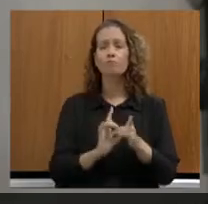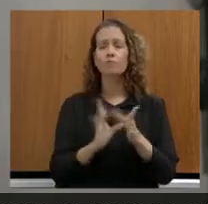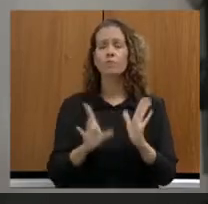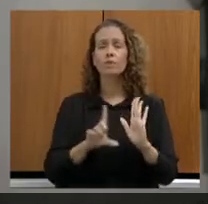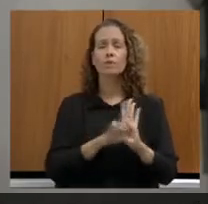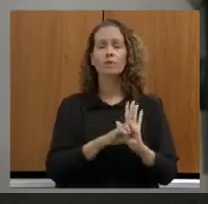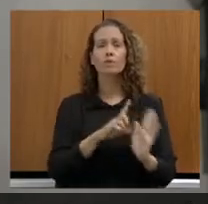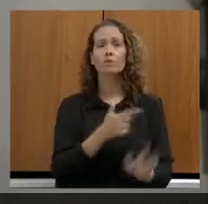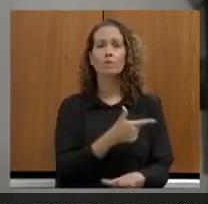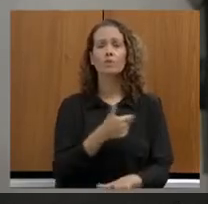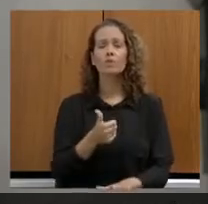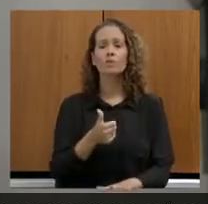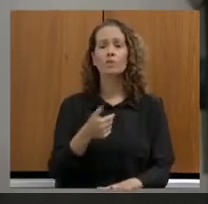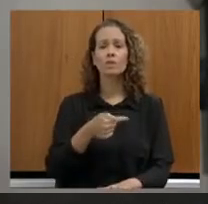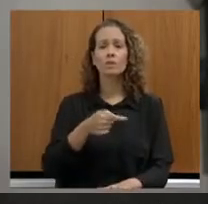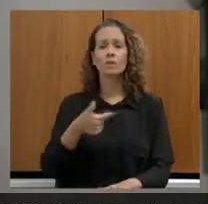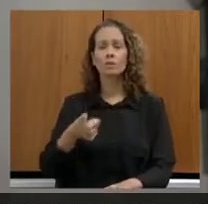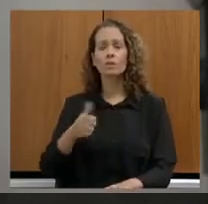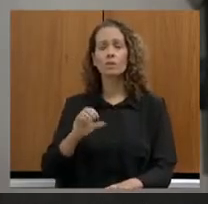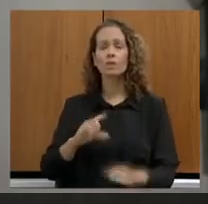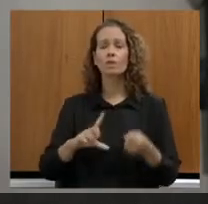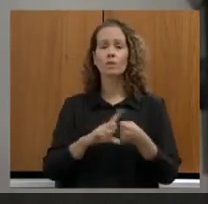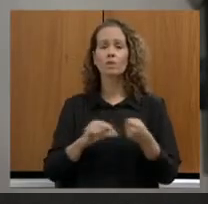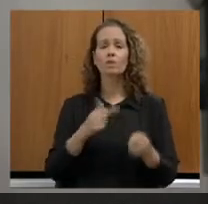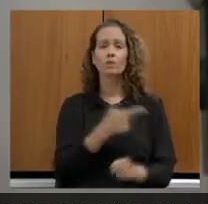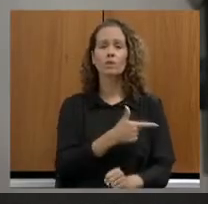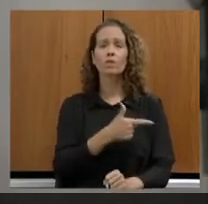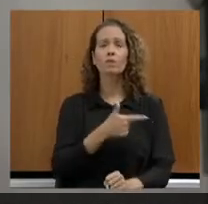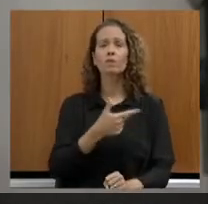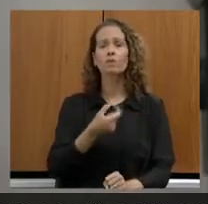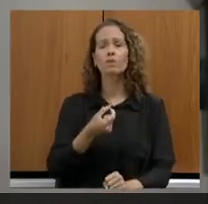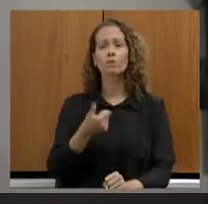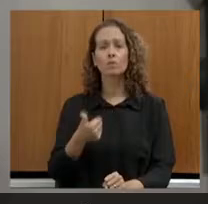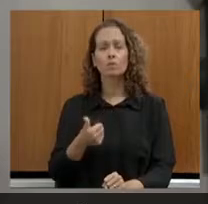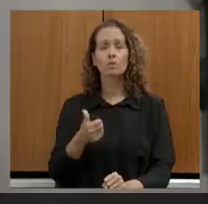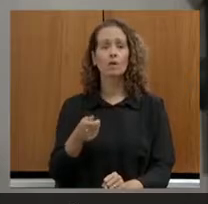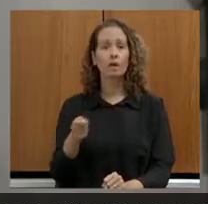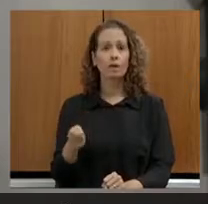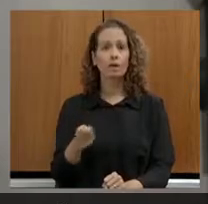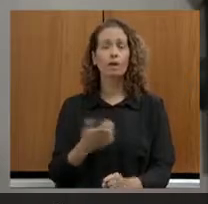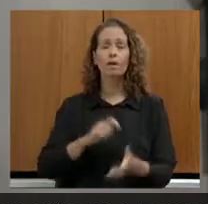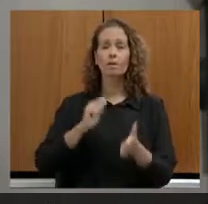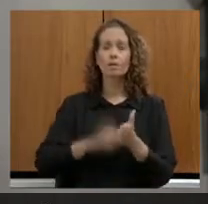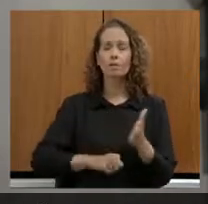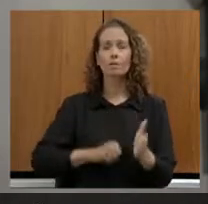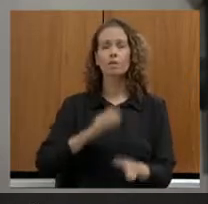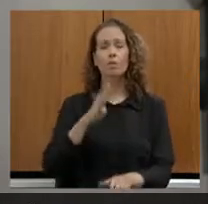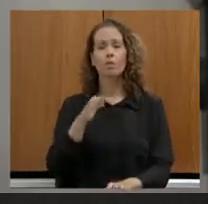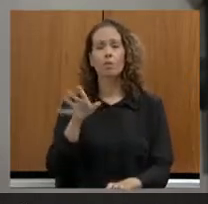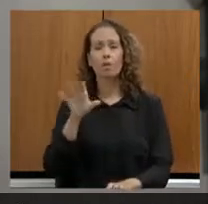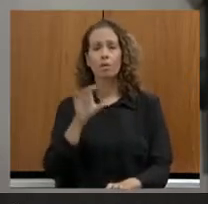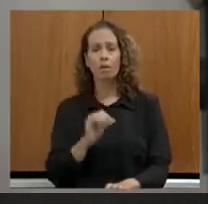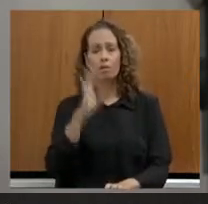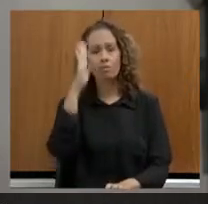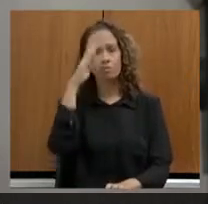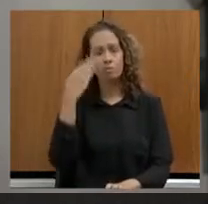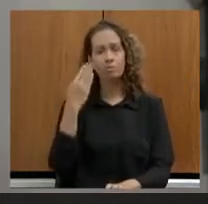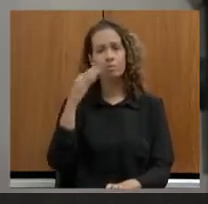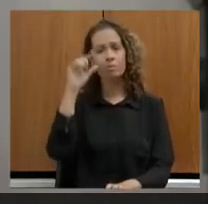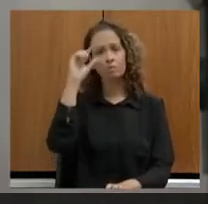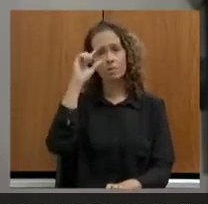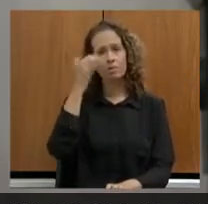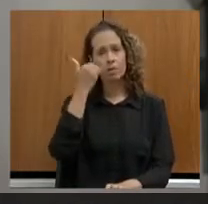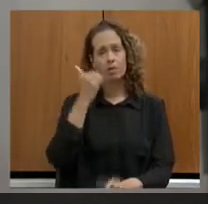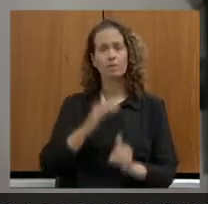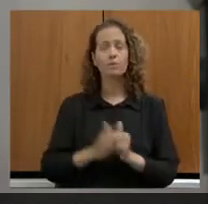da Lei 20710 e do artigo 200 de um lado a constituição do estado assina o deputado Betão Cleiton e Beatriz Cerqueira